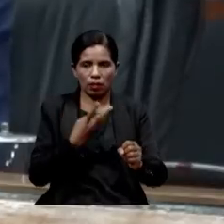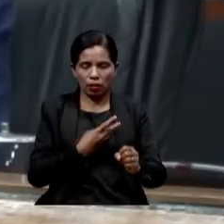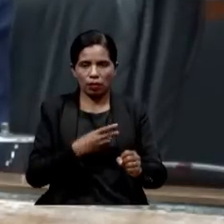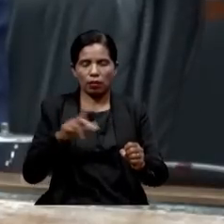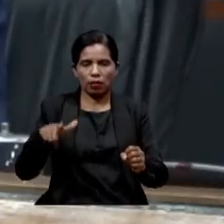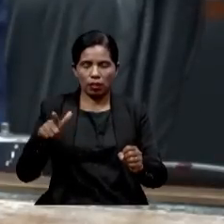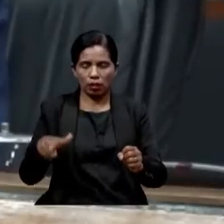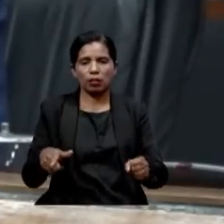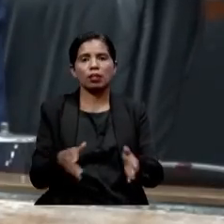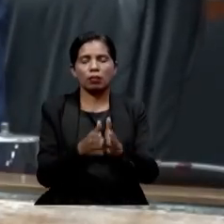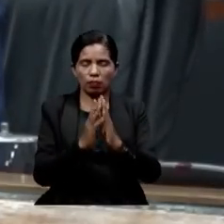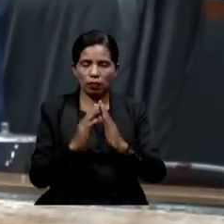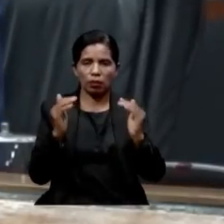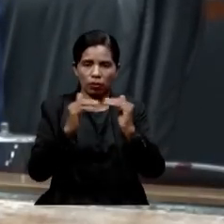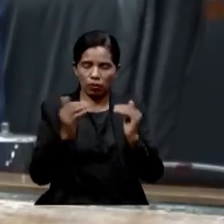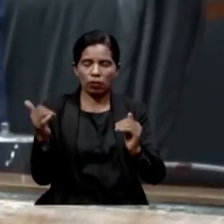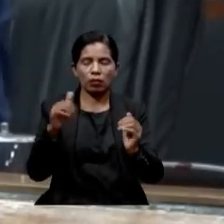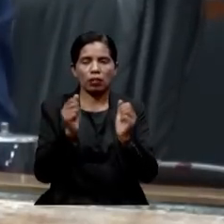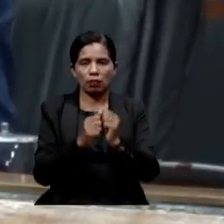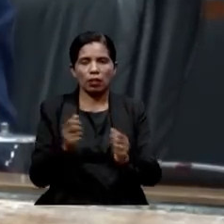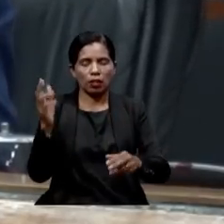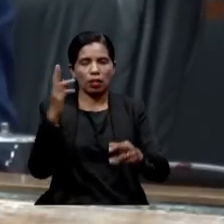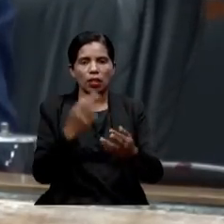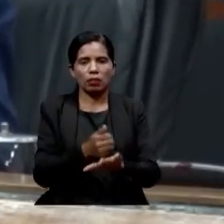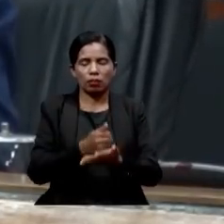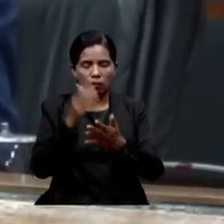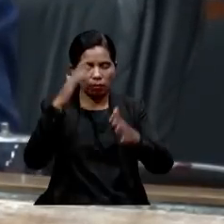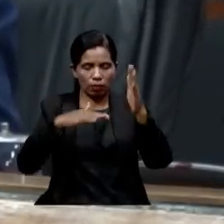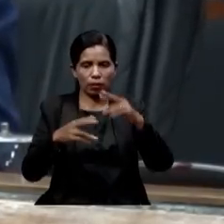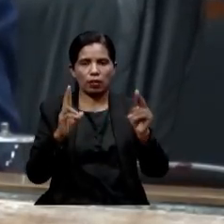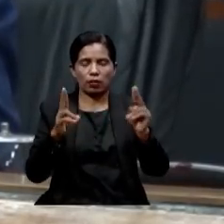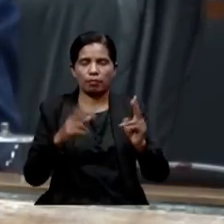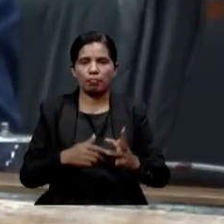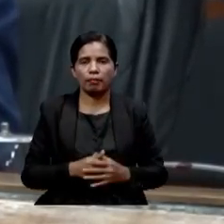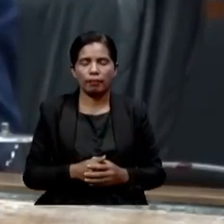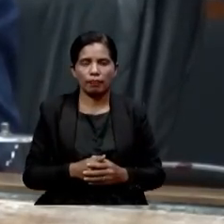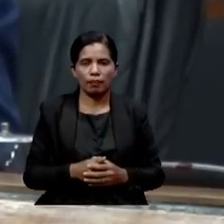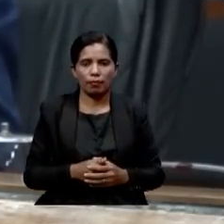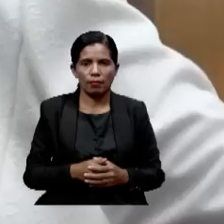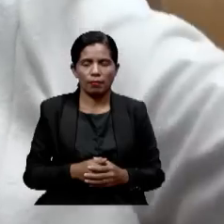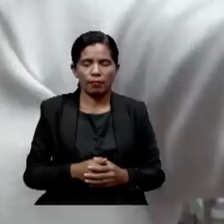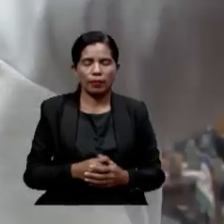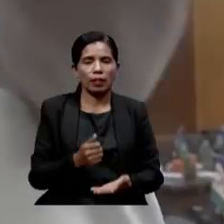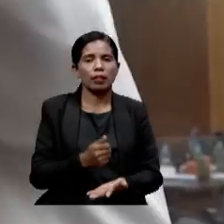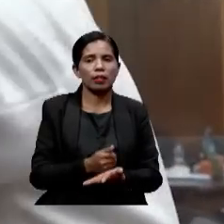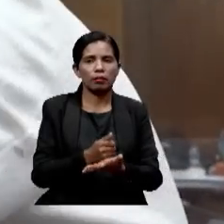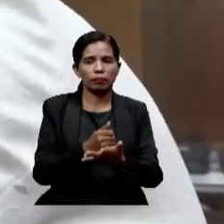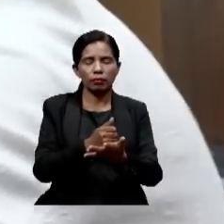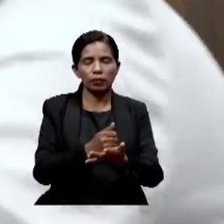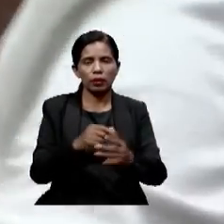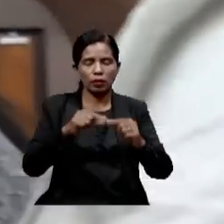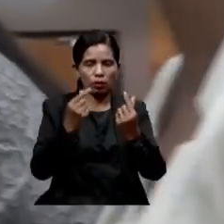sida se coordena fila falo sida para atu bel resolve problema ni hot nula lais tian. Ia loron sa nulu resi rua fulang ni, grupo